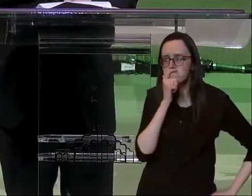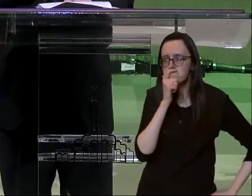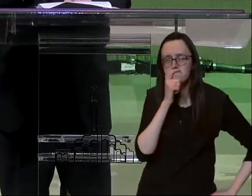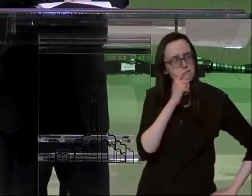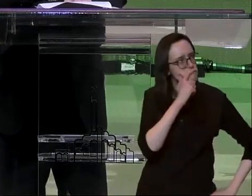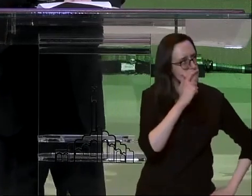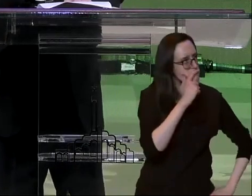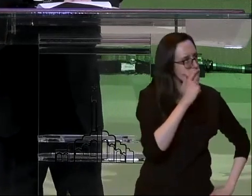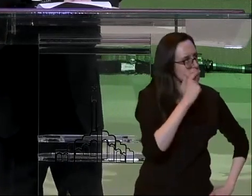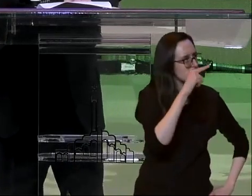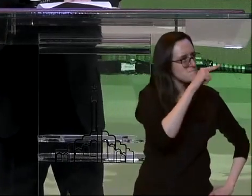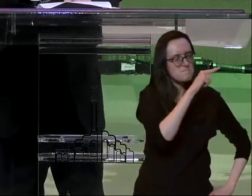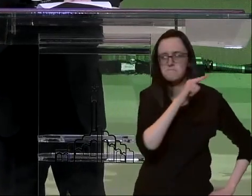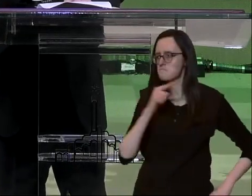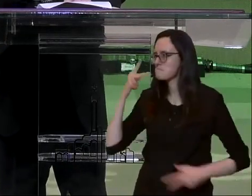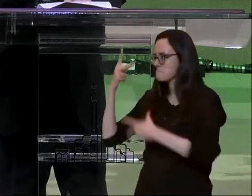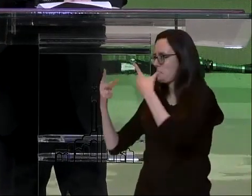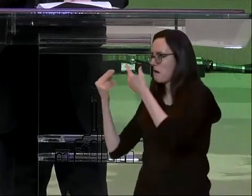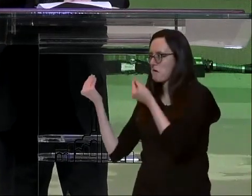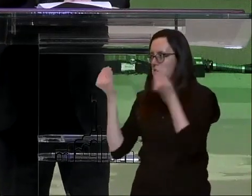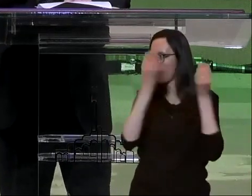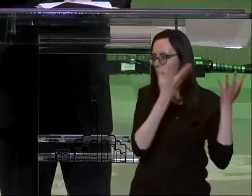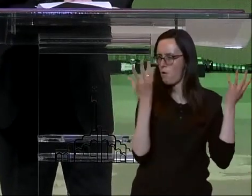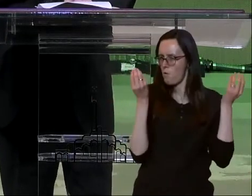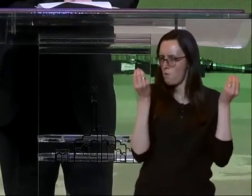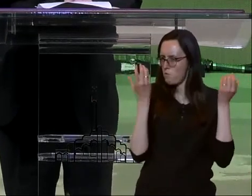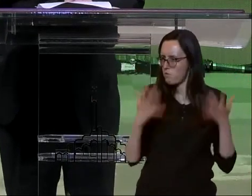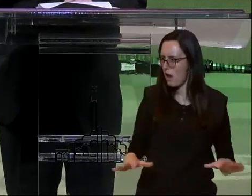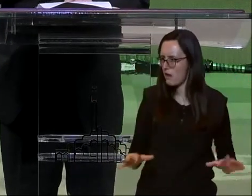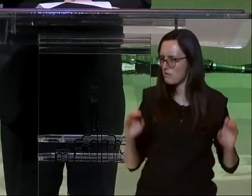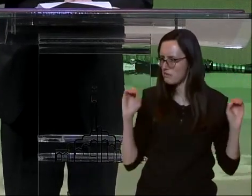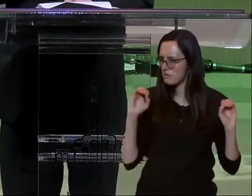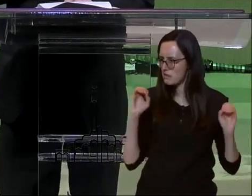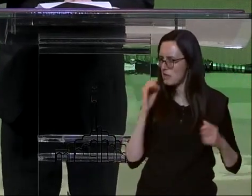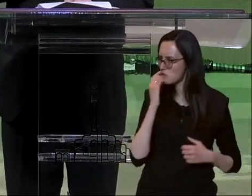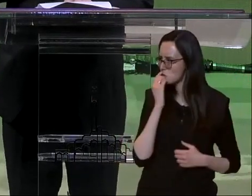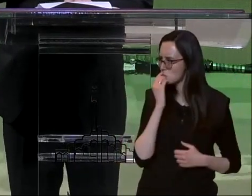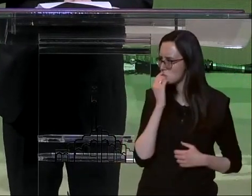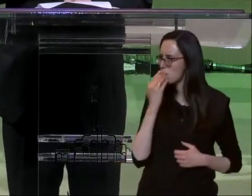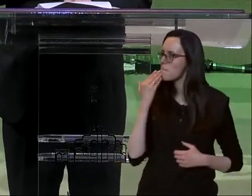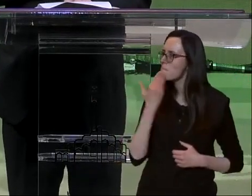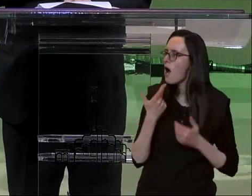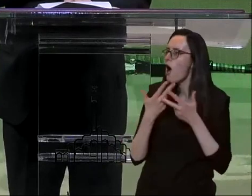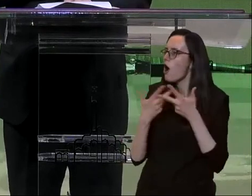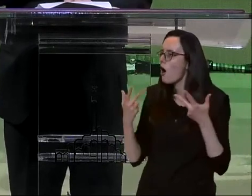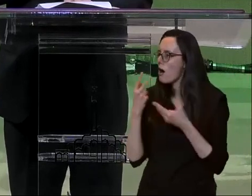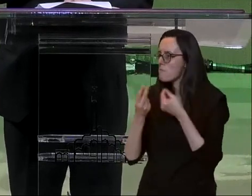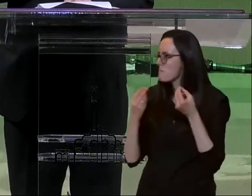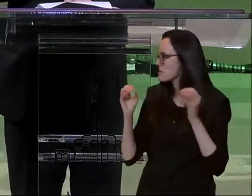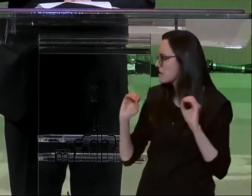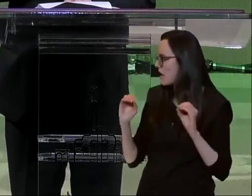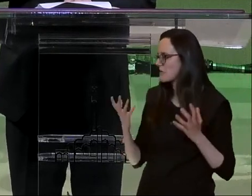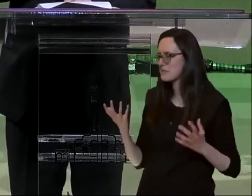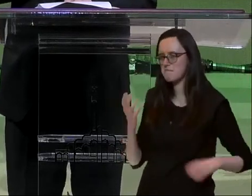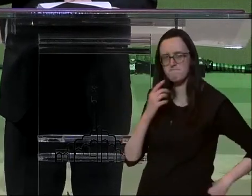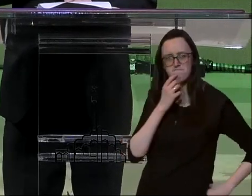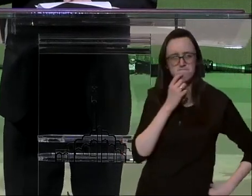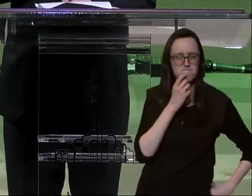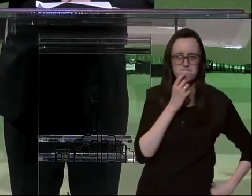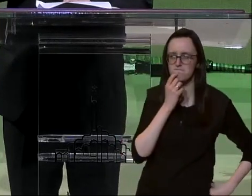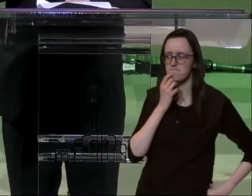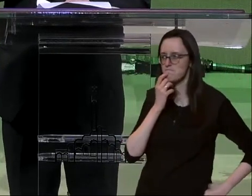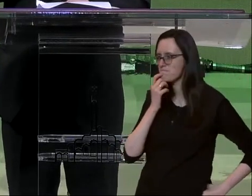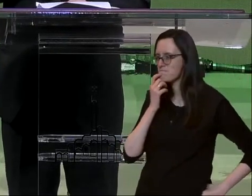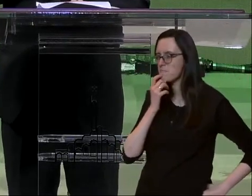que meu senhor impediu a este Ciro, Naamã, que da sua mão lhe desse alguma coisa do que trazia. Porém,